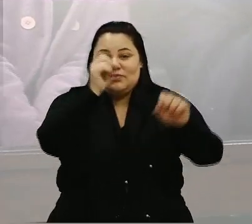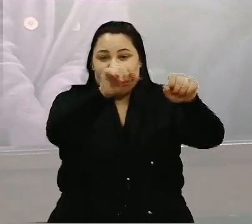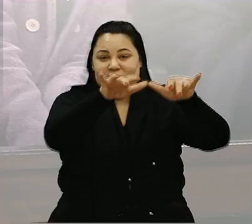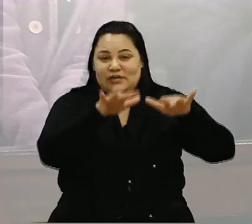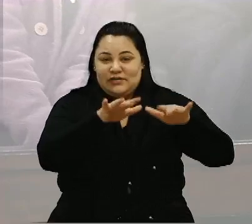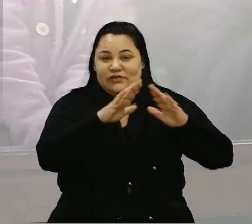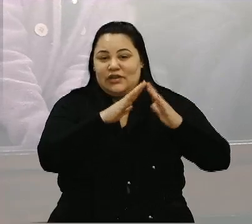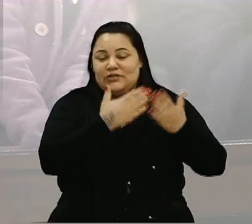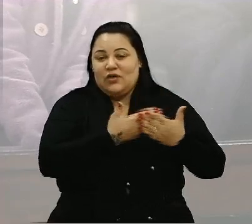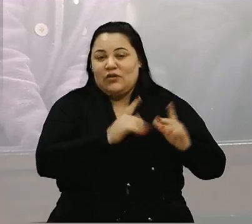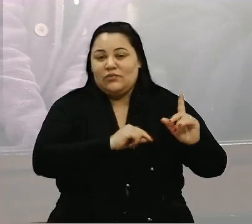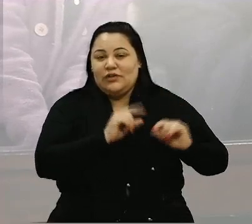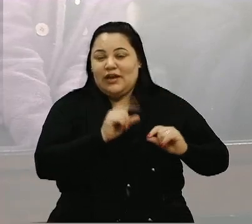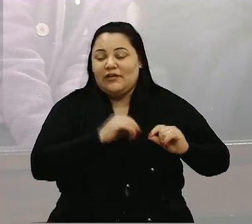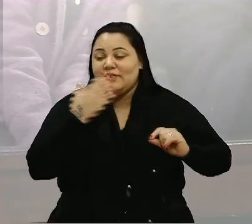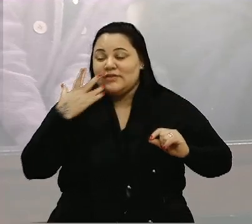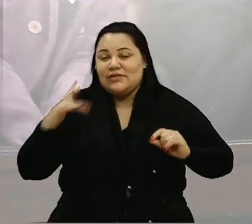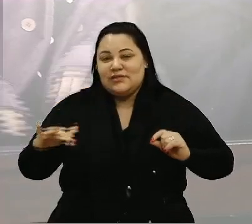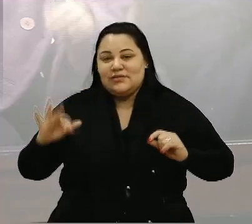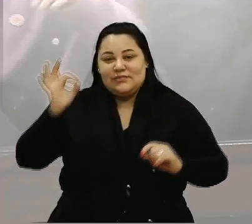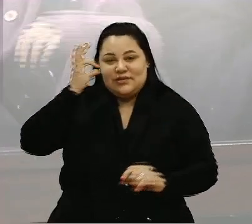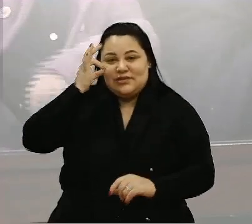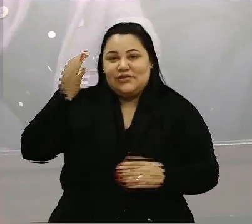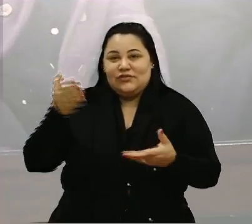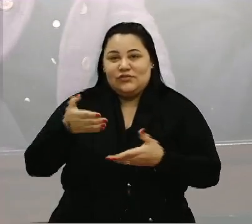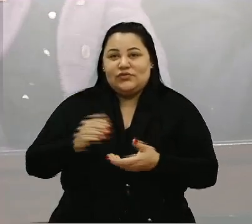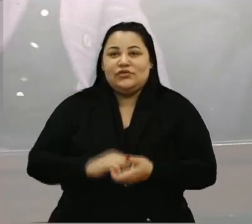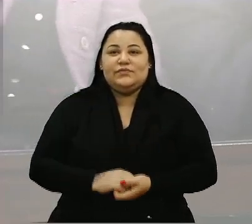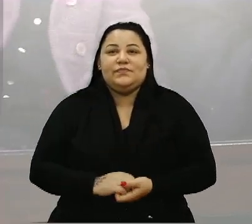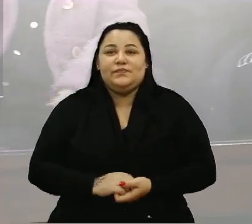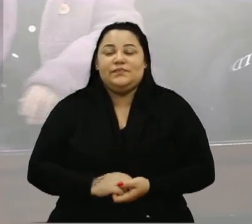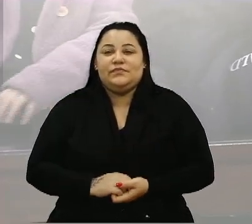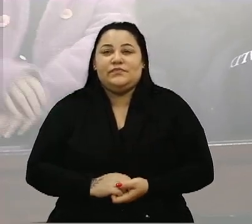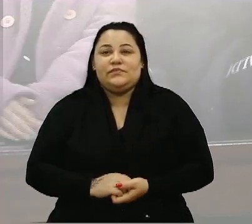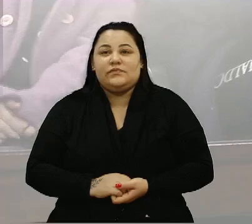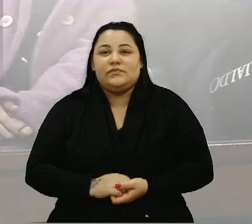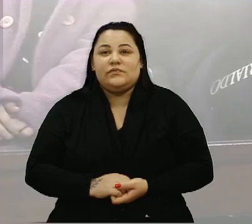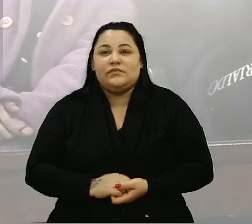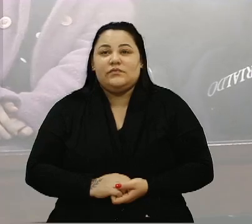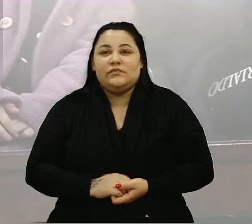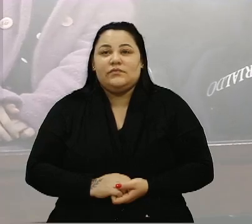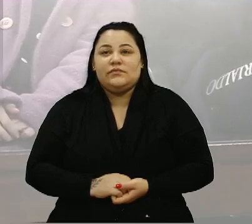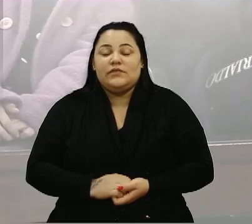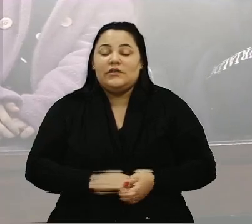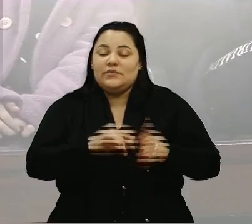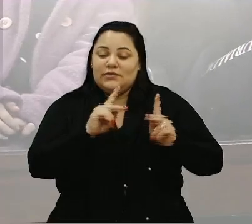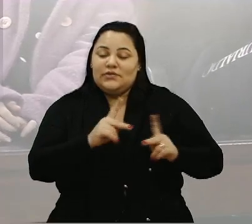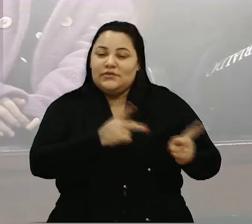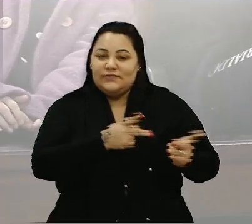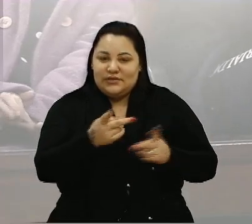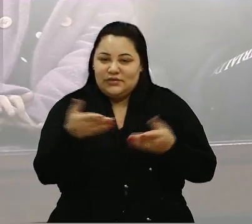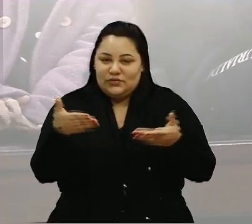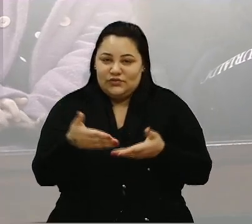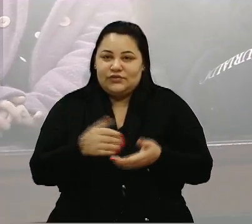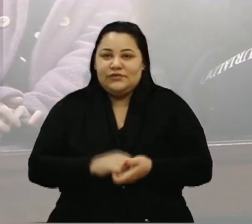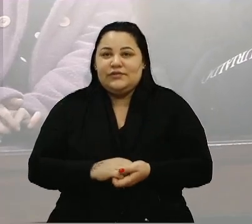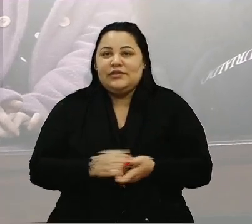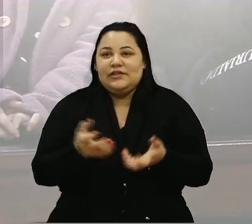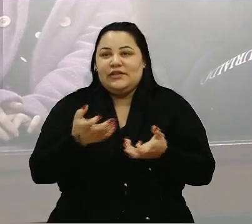Murialdo, as crianças do Murialdo, pessoas que estão hoje nos visitando, e dizer para o meu